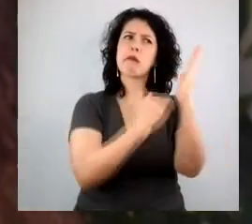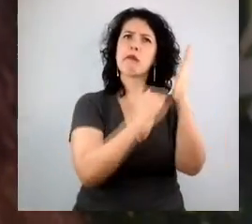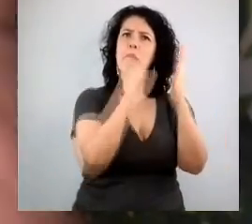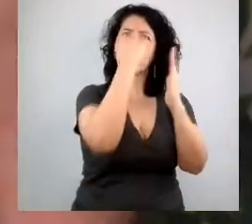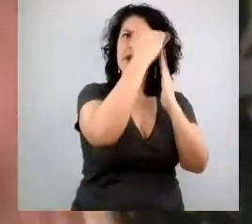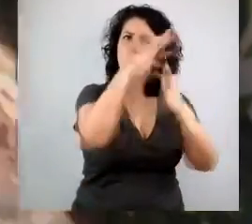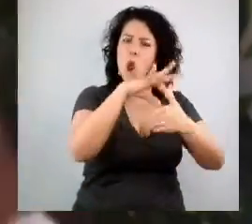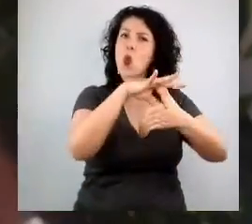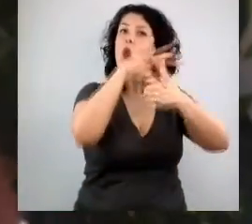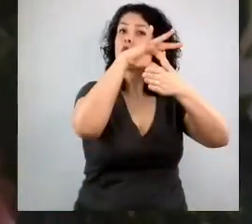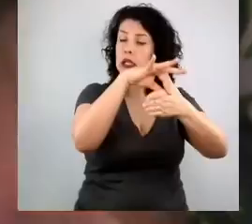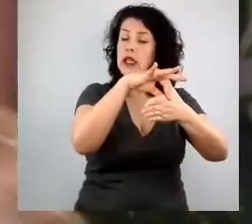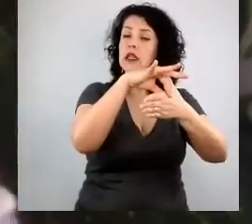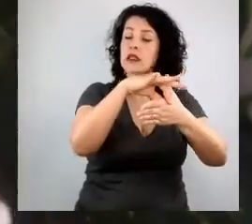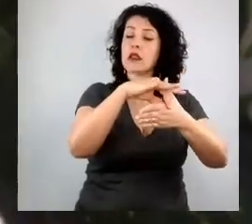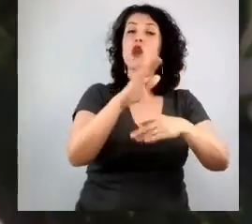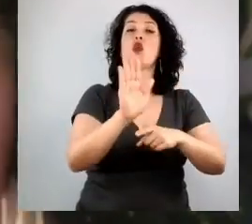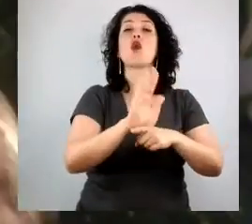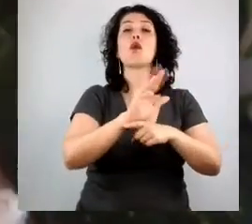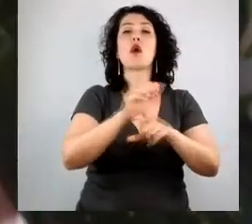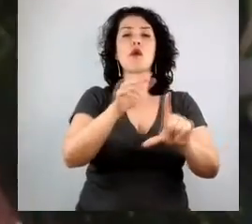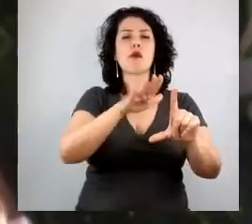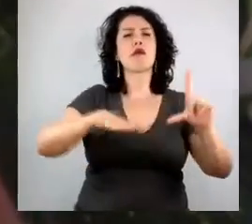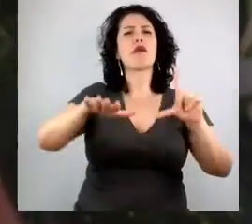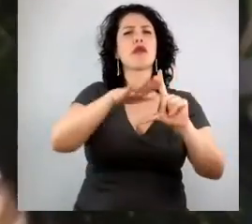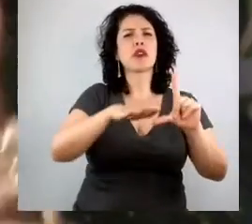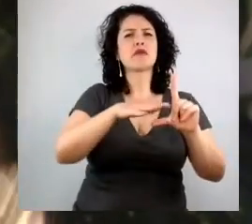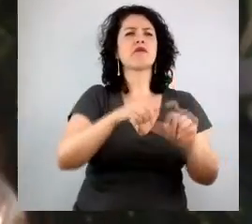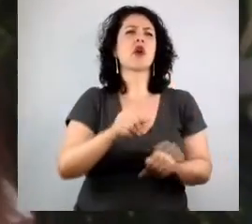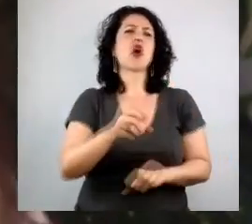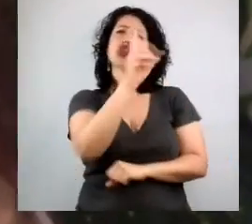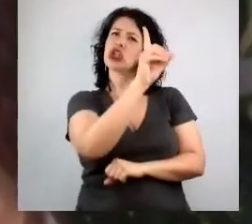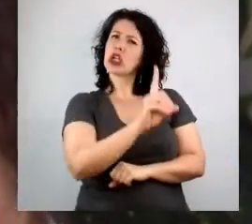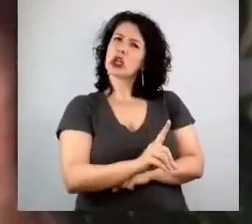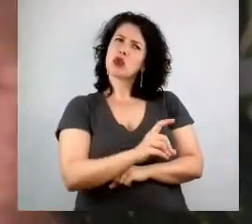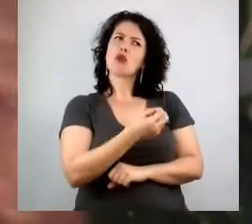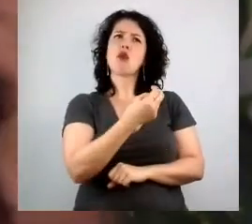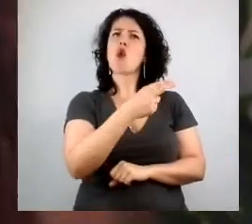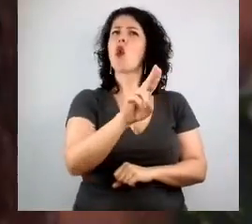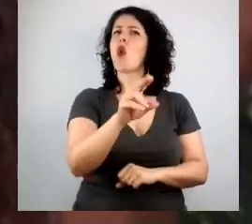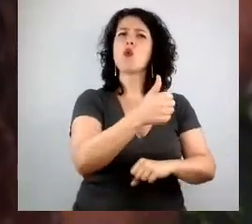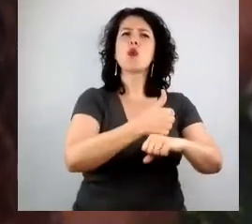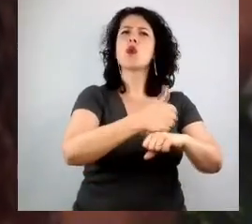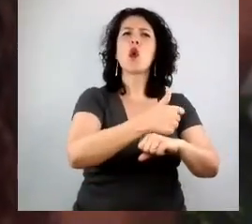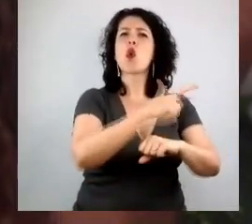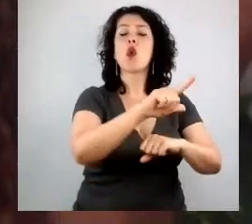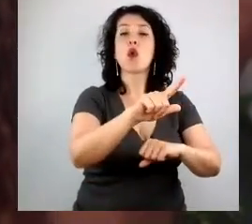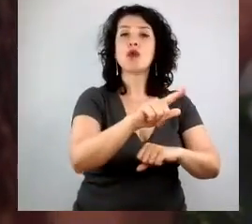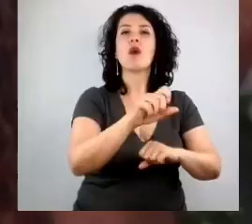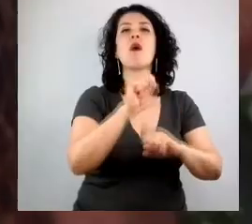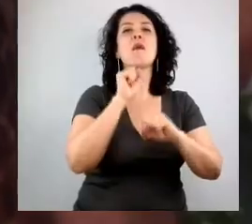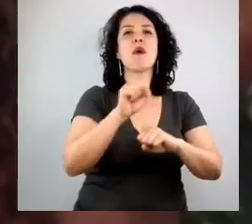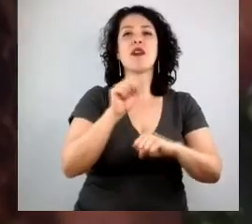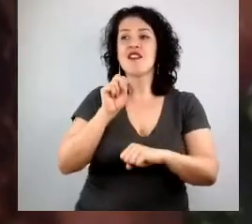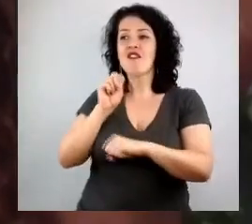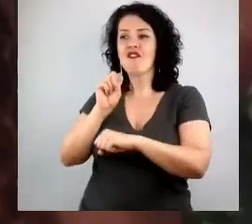audiovisual, há mais possibilidade de ter mais pessoas pretas dentro daquela produção.